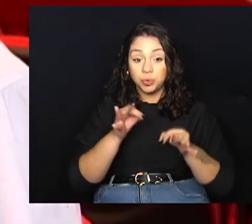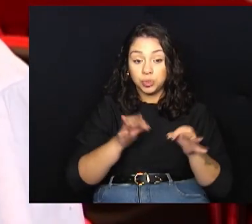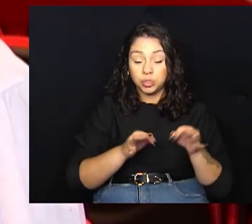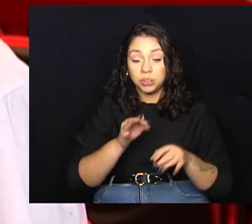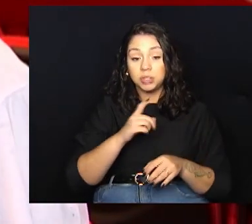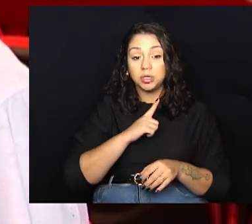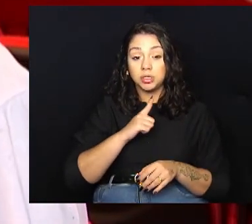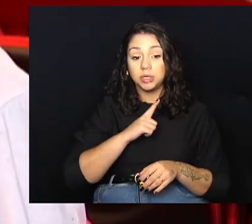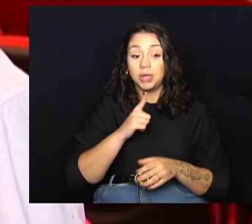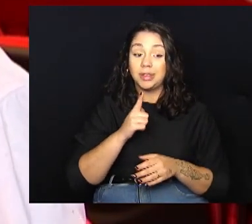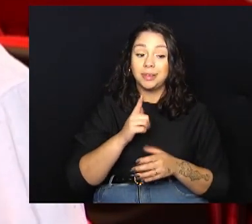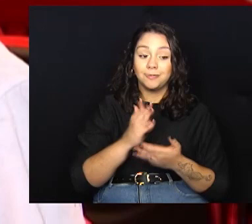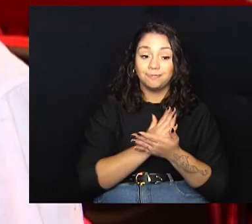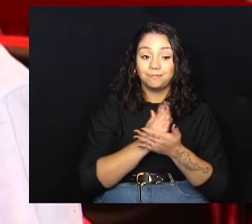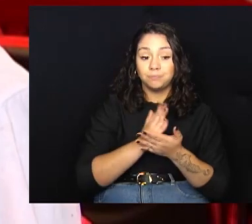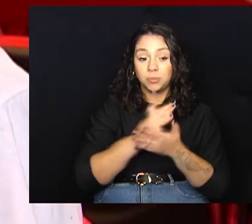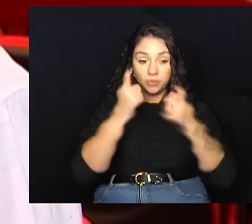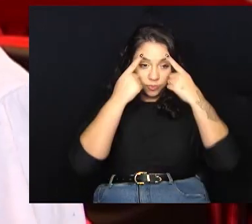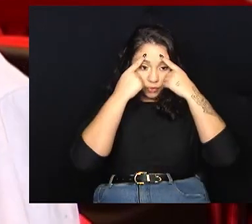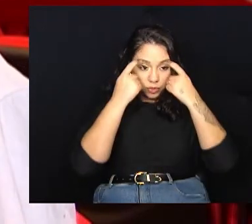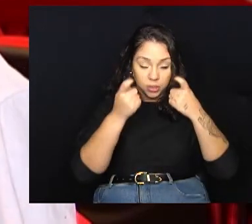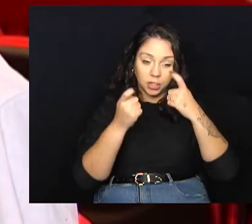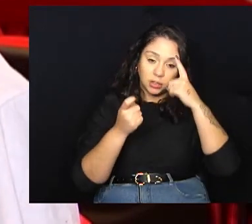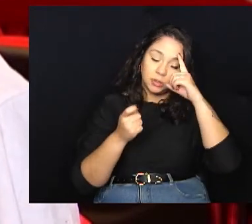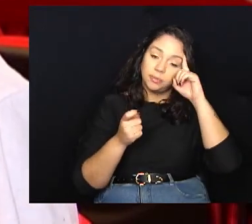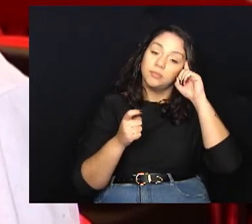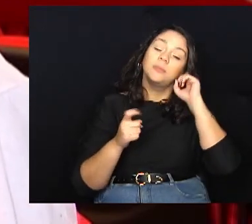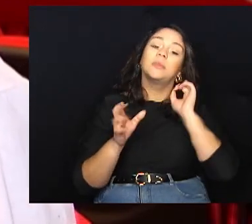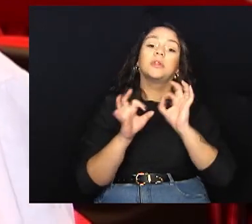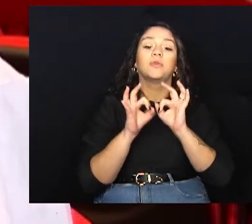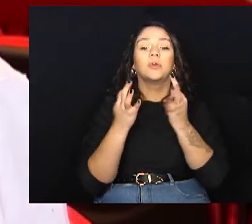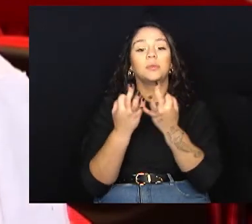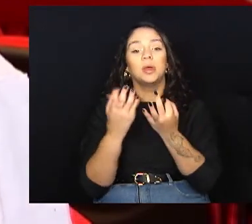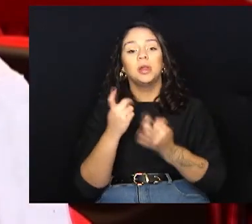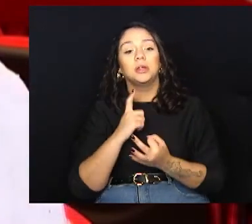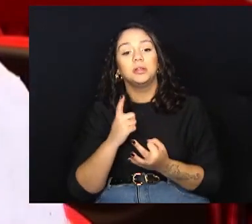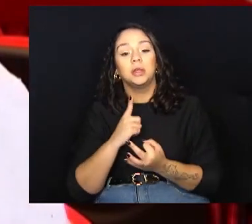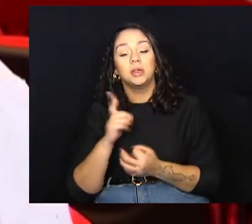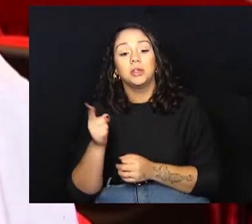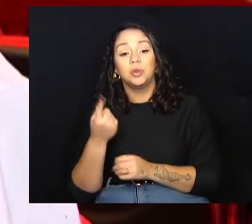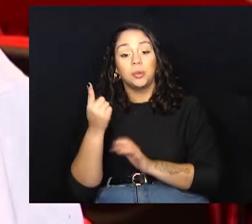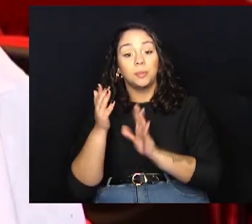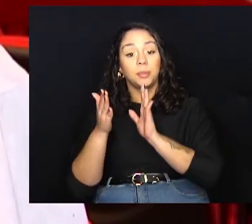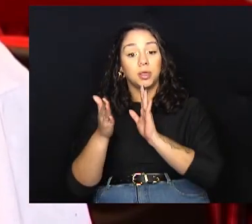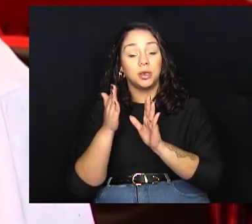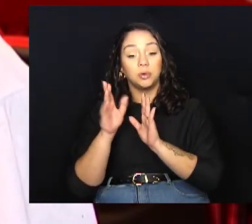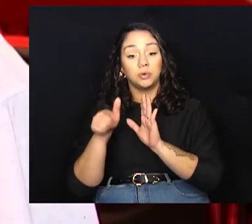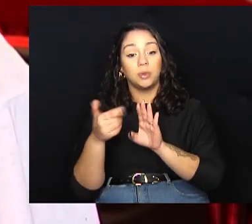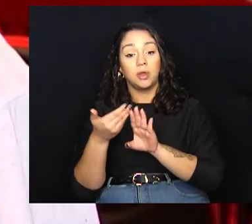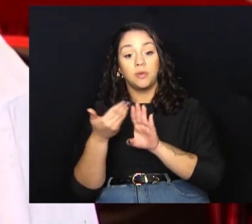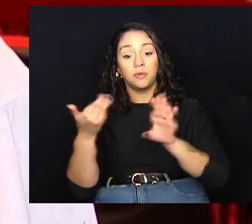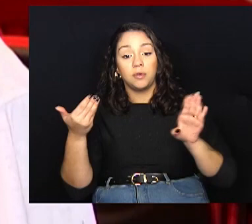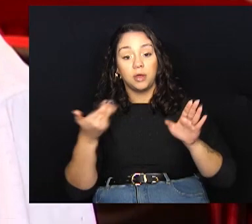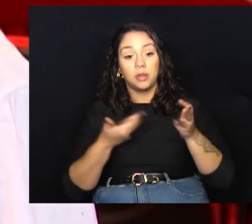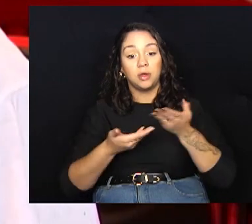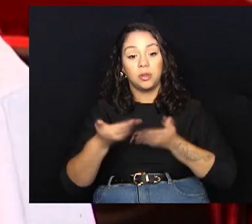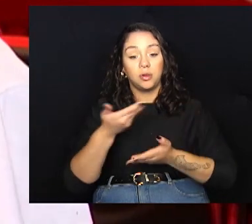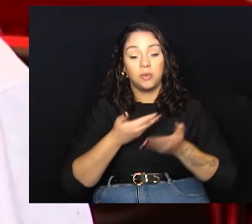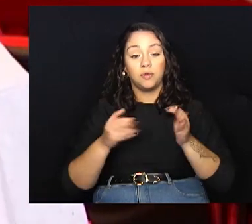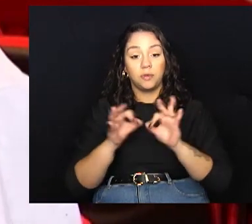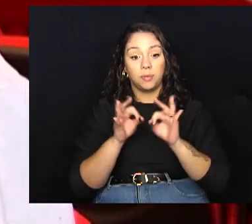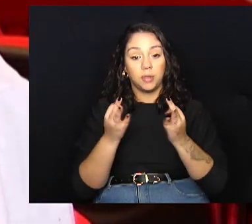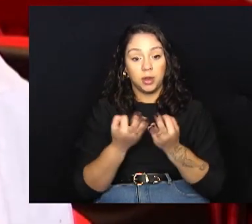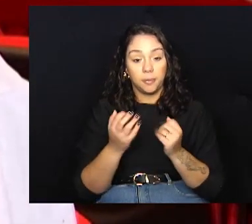sofreram alguma violência nas suas famílias e por um período Então são afastadas do convívio familiar